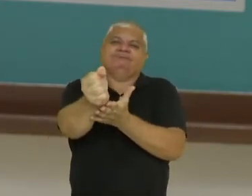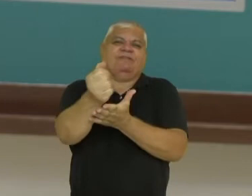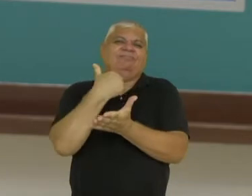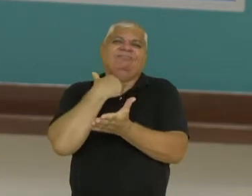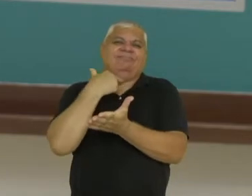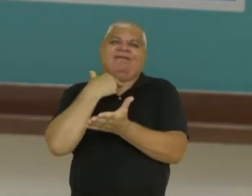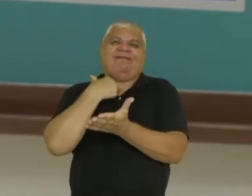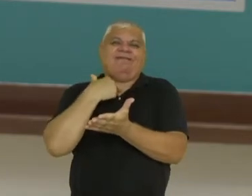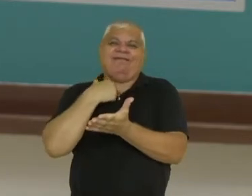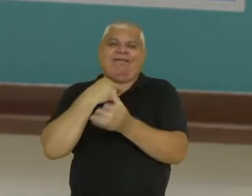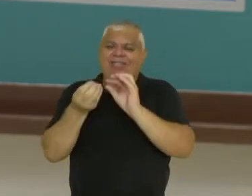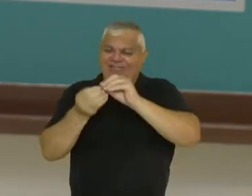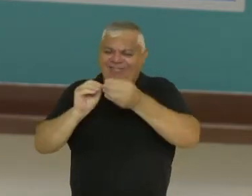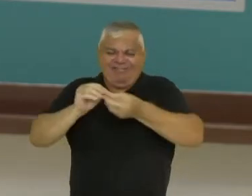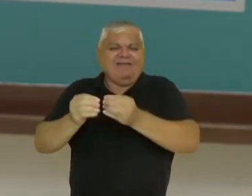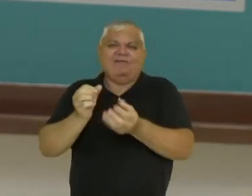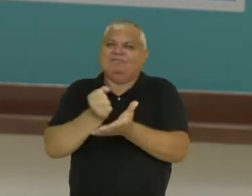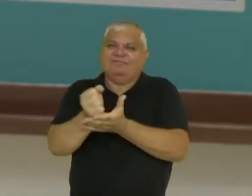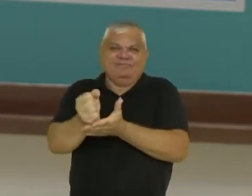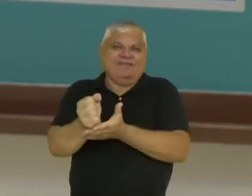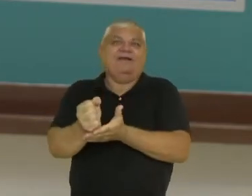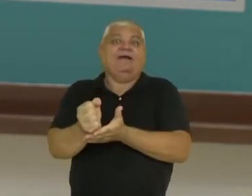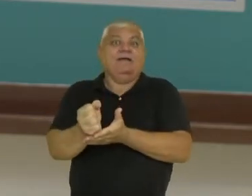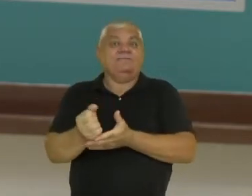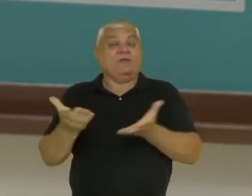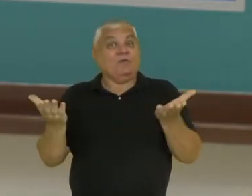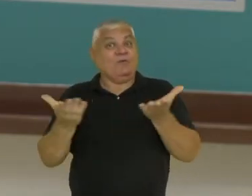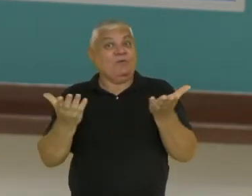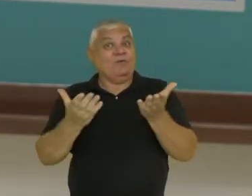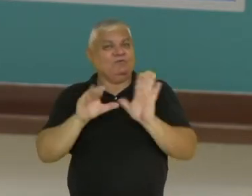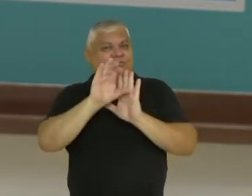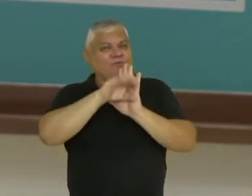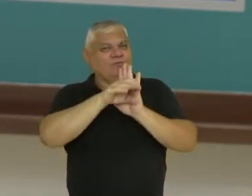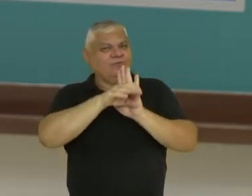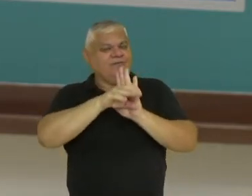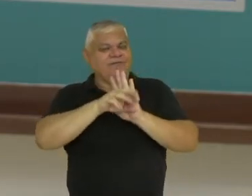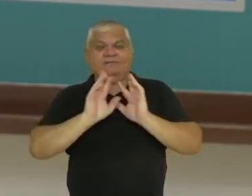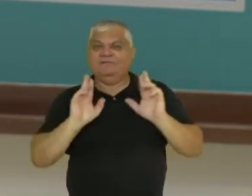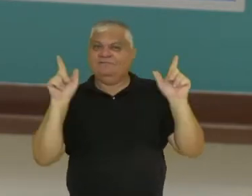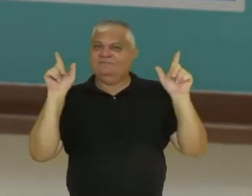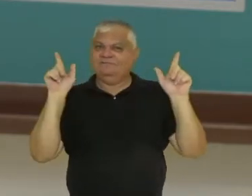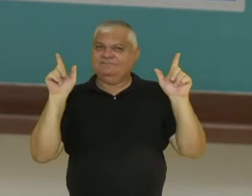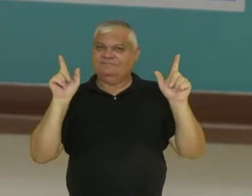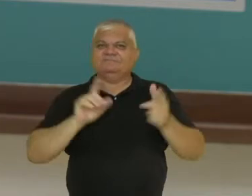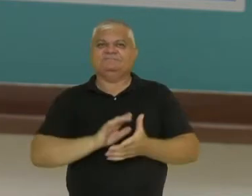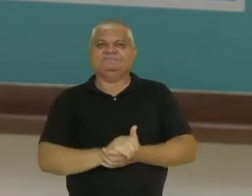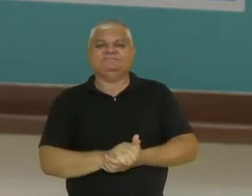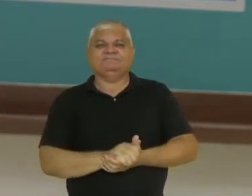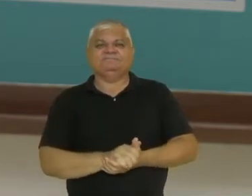ficou então o átomo como indivisível. Hoje a gente sabe que não é bem assim.